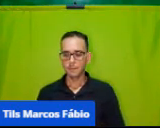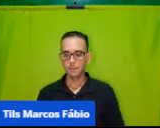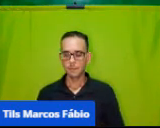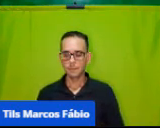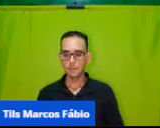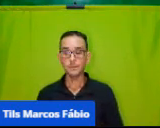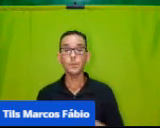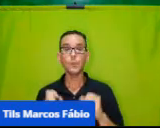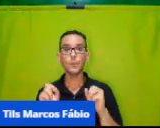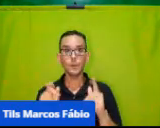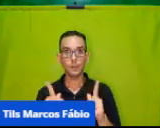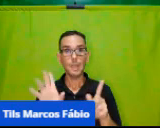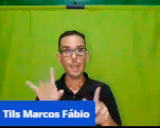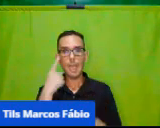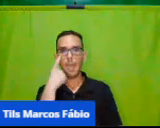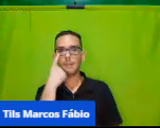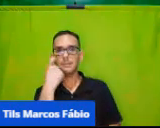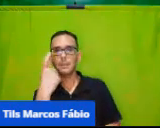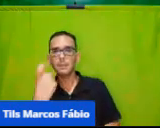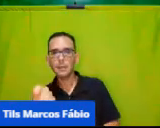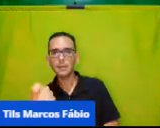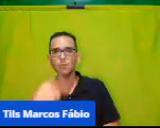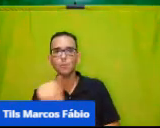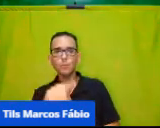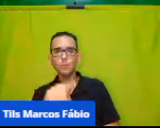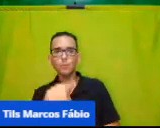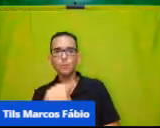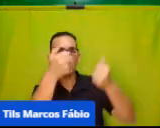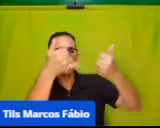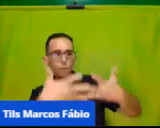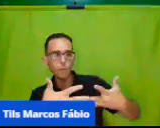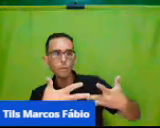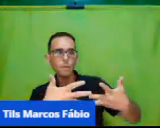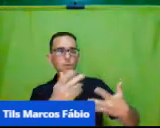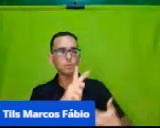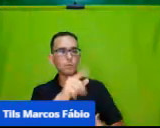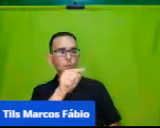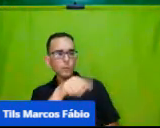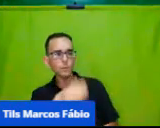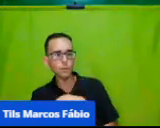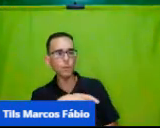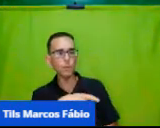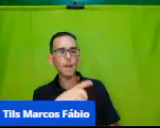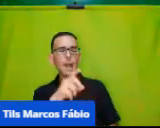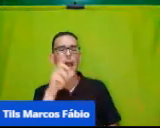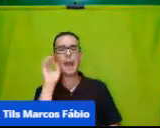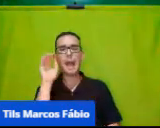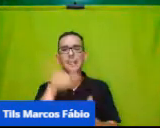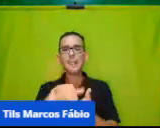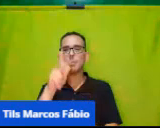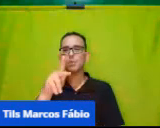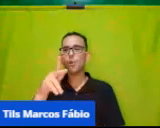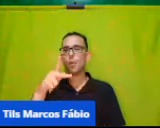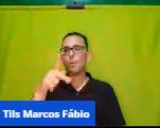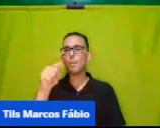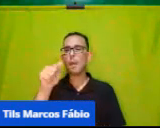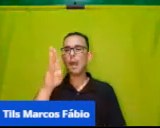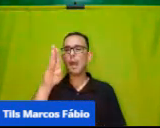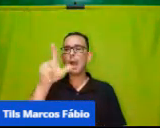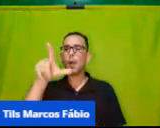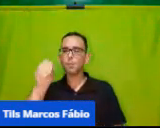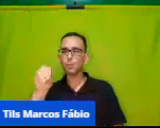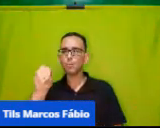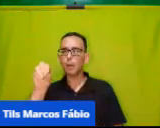Certo, é bem interessante isso que o senhor acabou de comentar, professor. E até o Pablo falou para ver como que eu fazia essa questão de